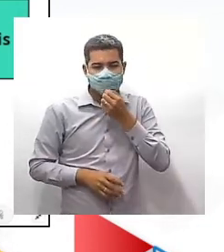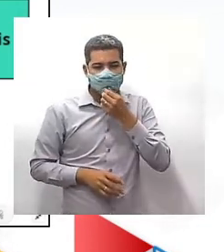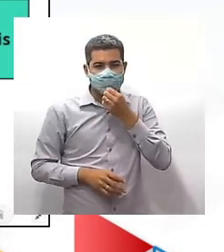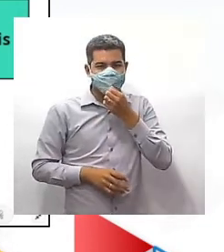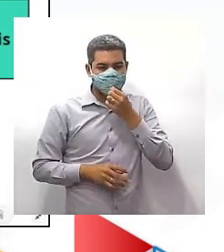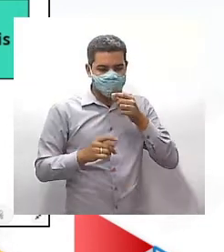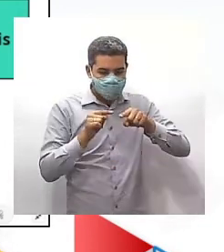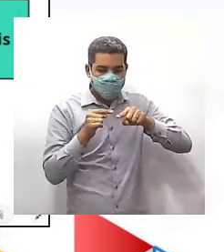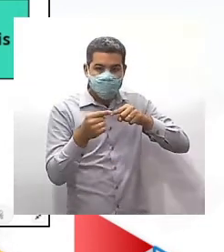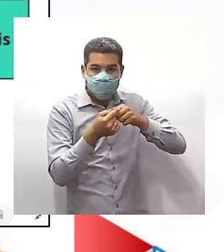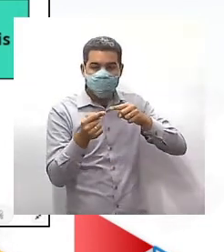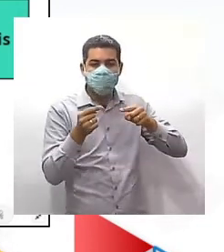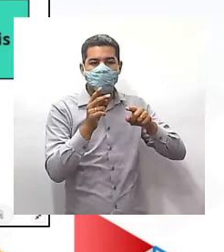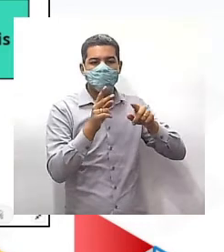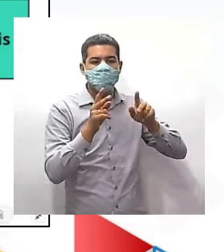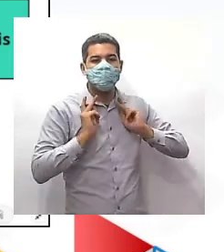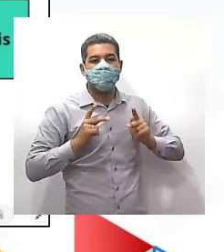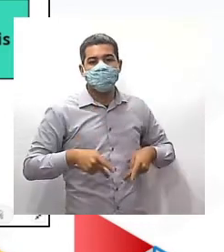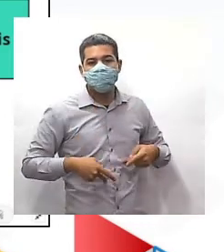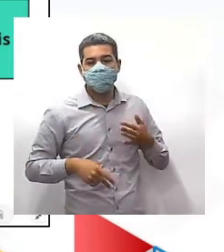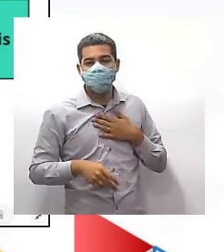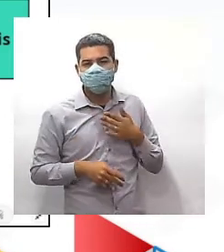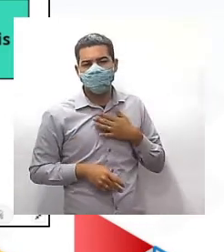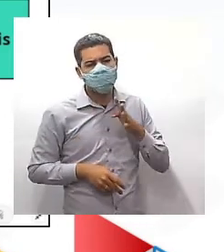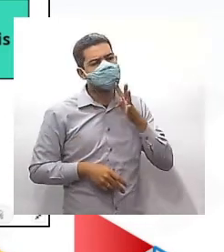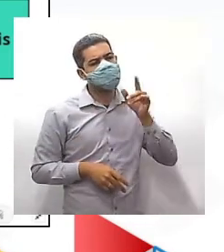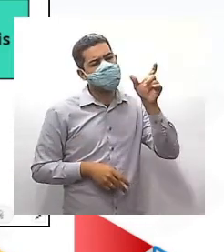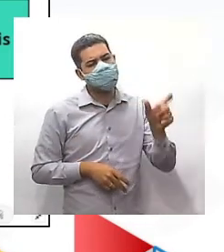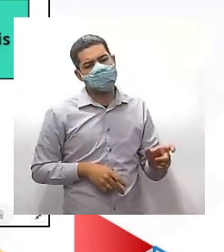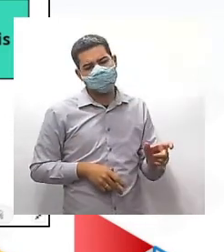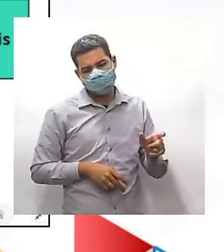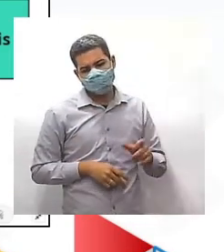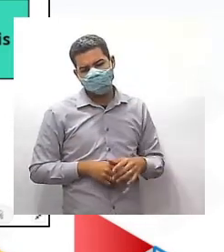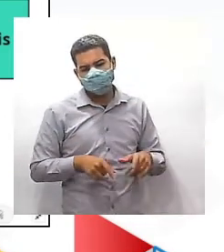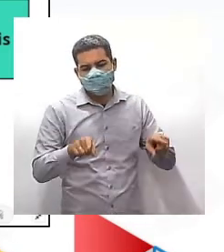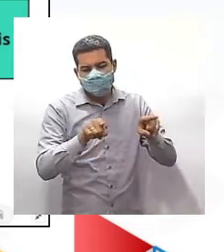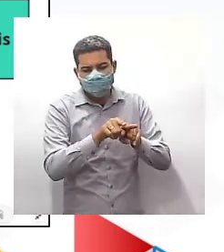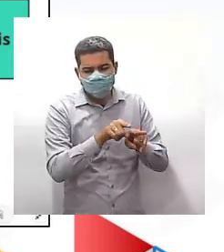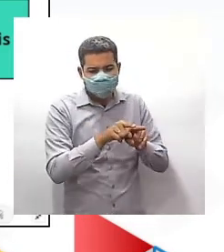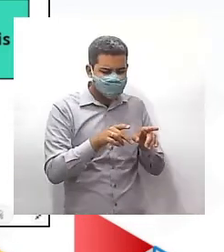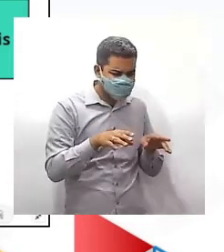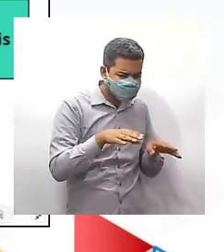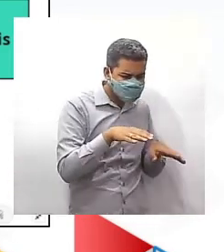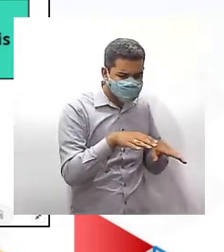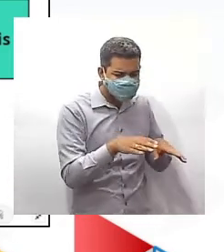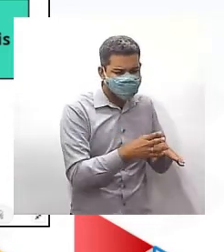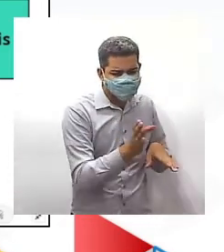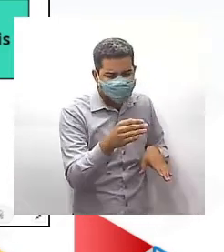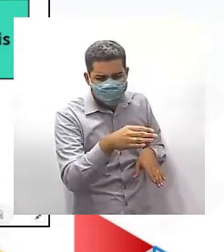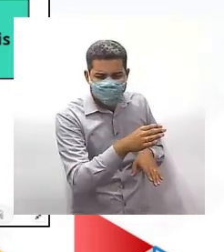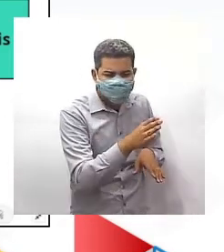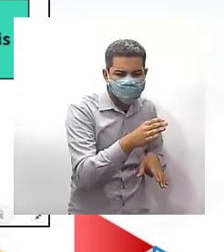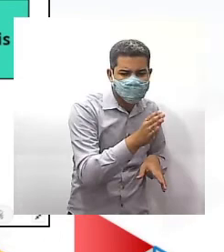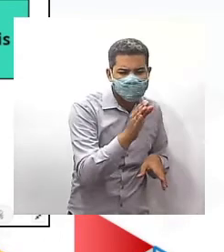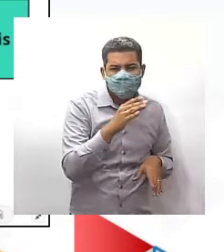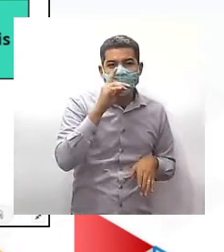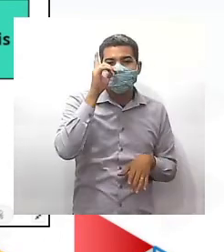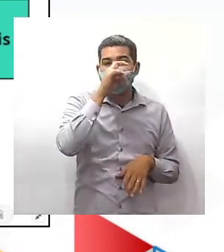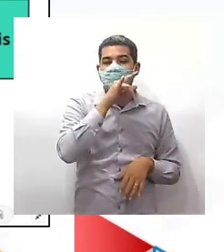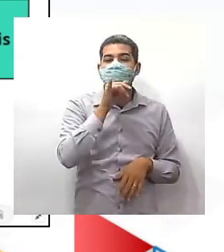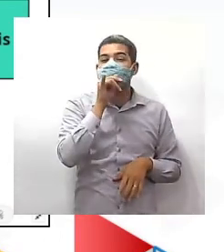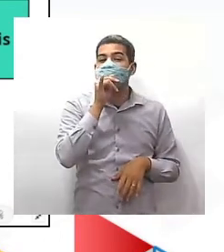conhecer bem a população que eu estou investigando. É de difícil acesso. Por quê? Se meu bairro tiver